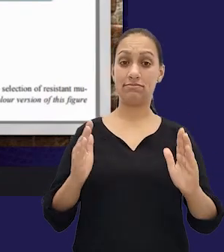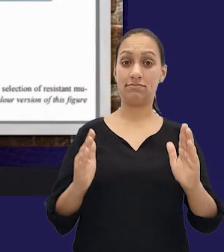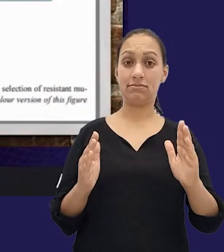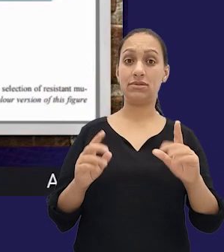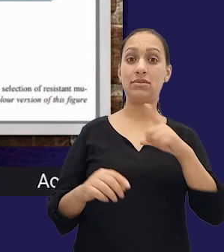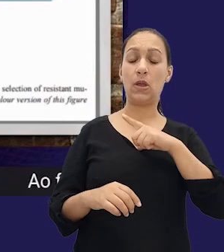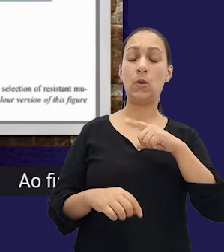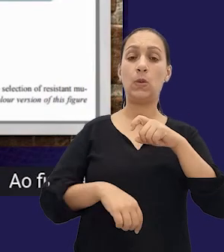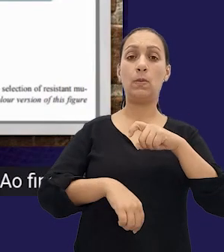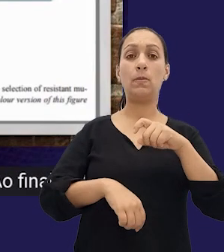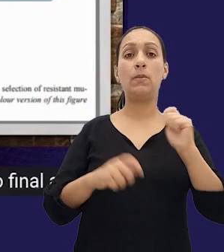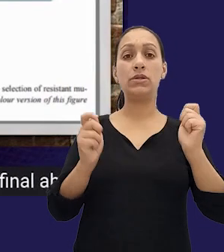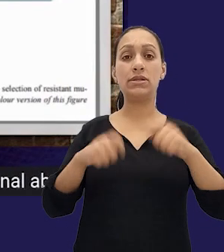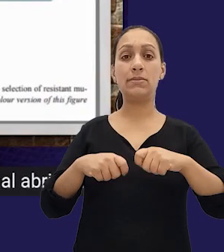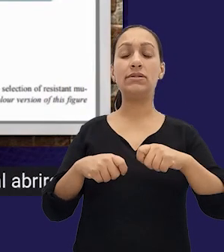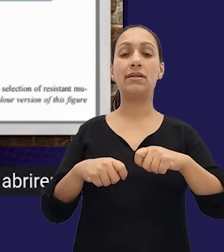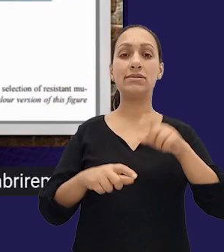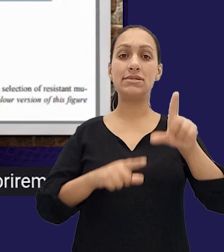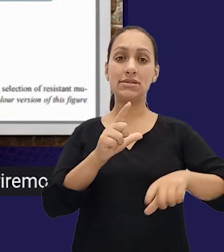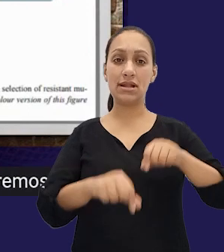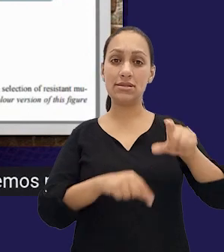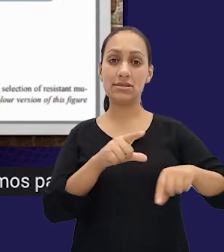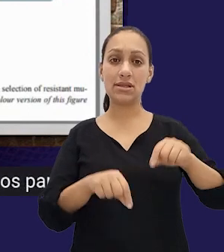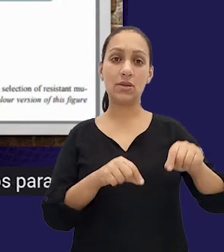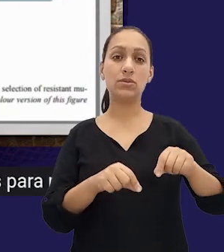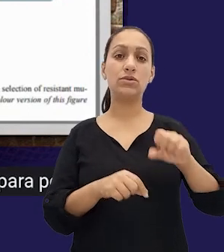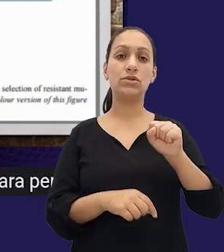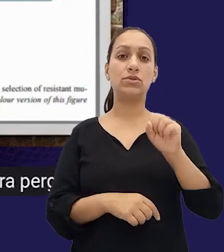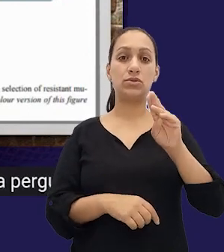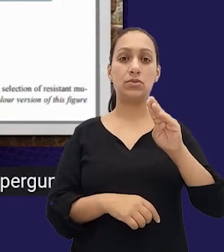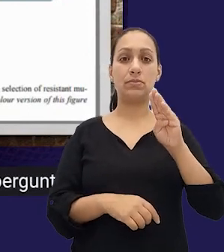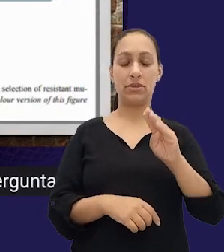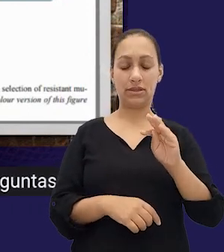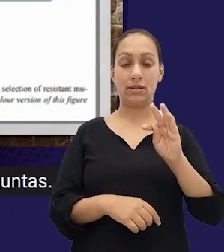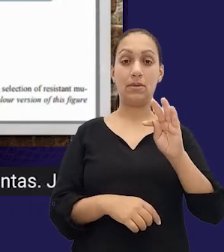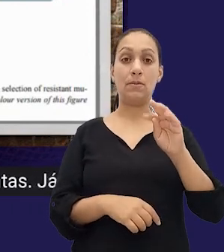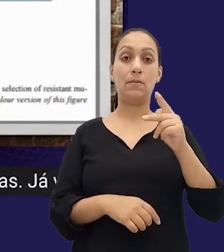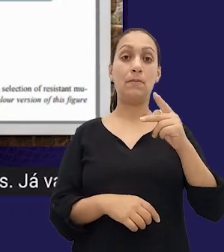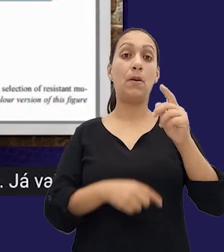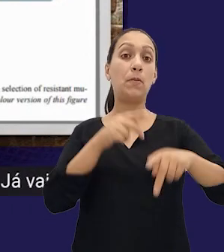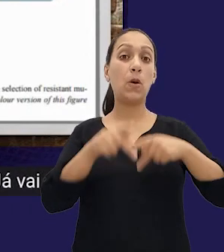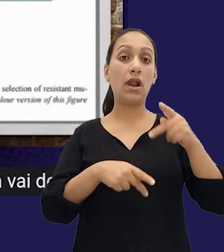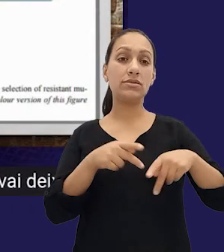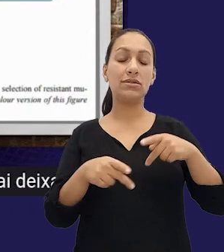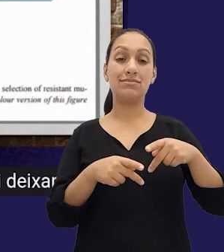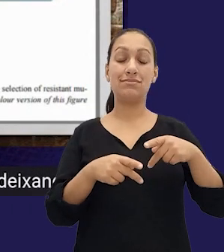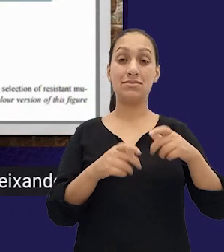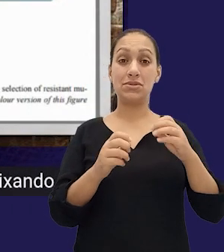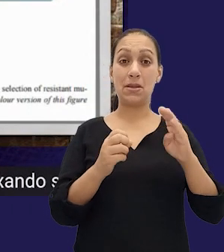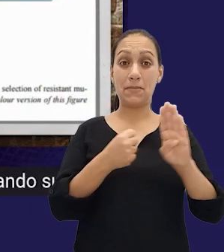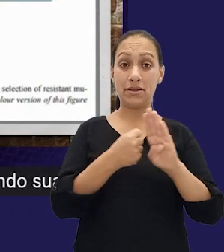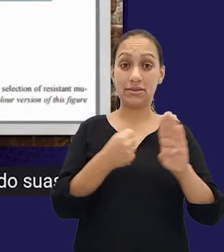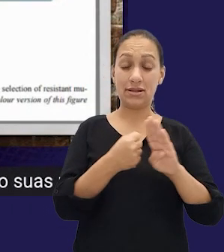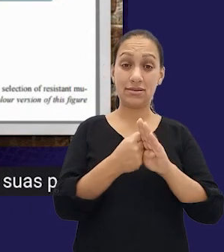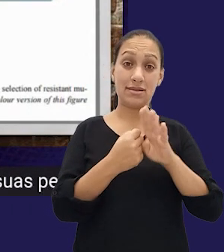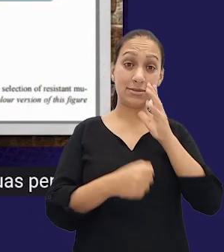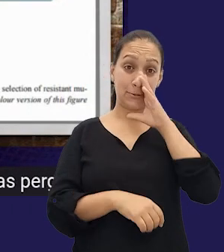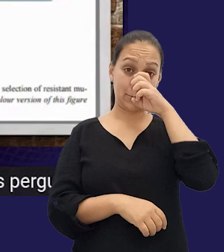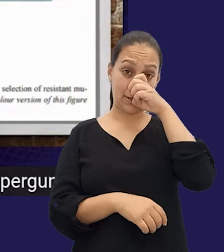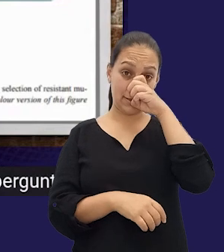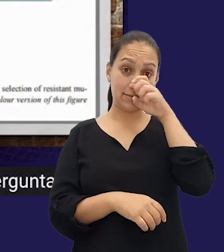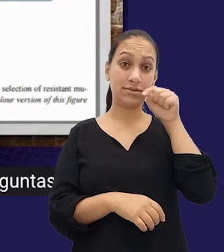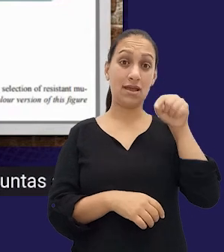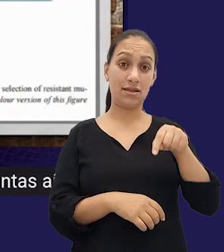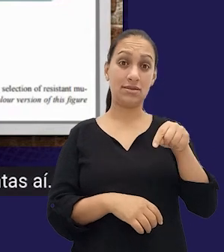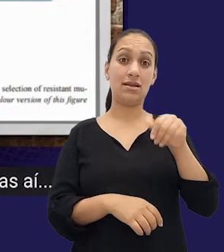uma possibilidade de seleção de subpopulações bacterianas resistentes aos macrolídeos, no caso,